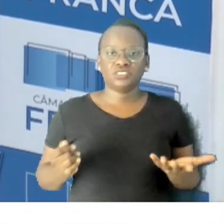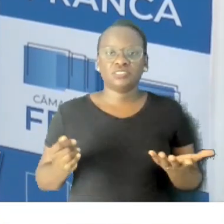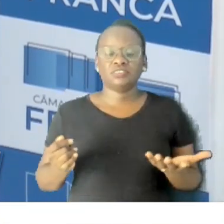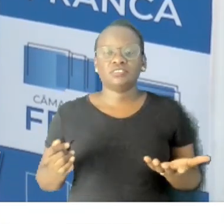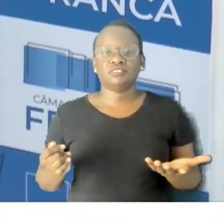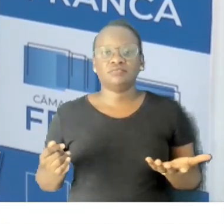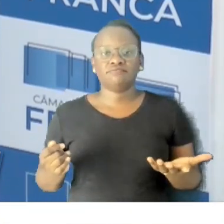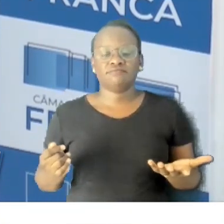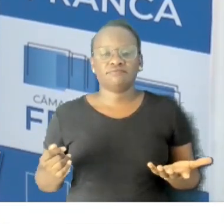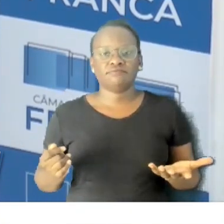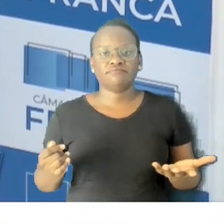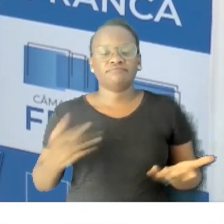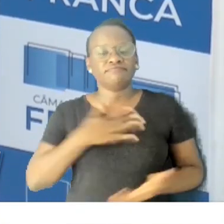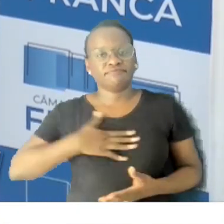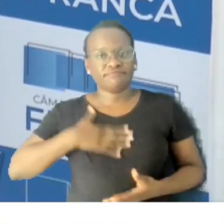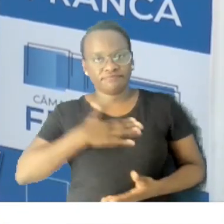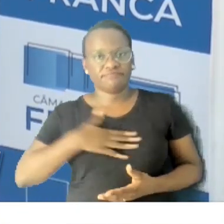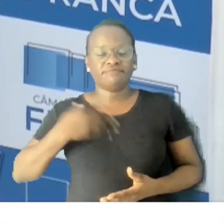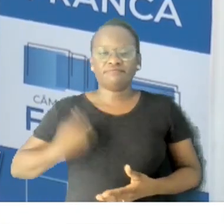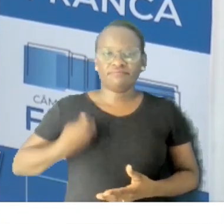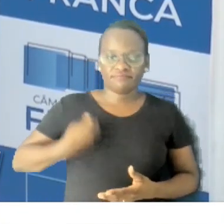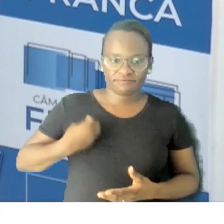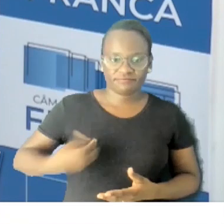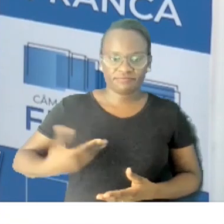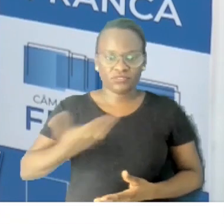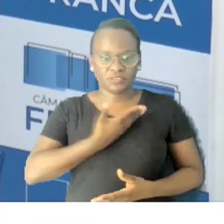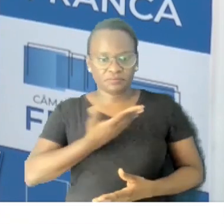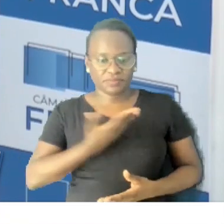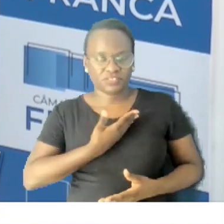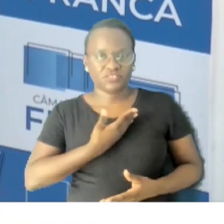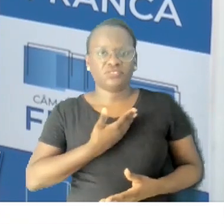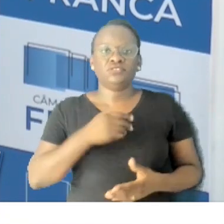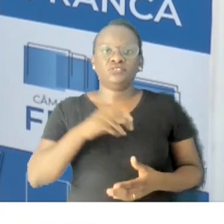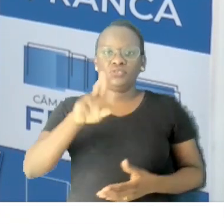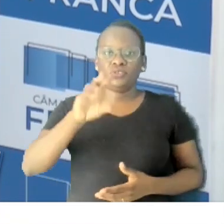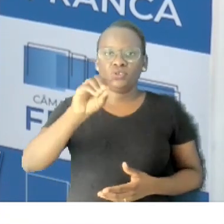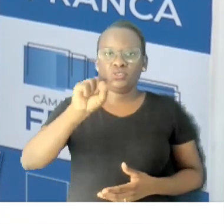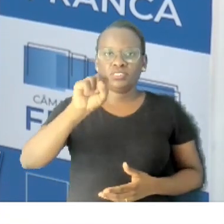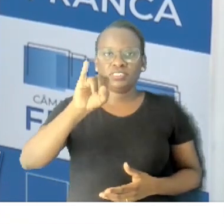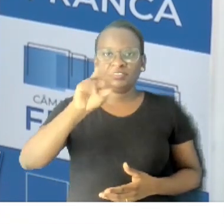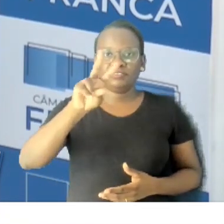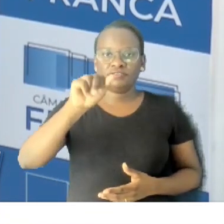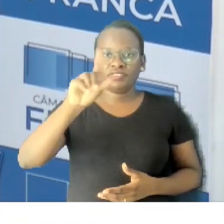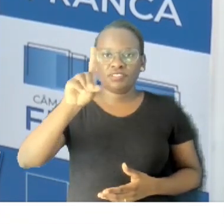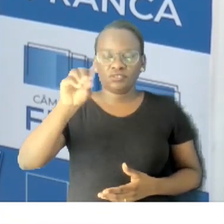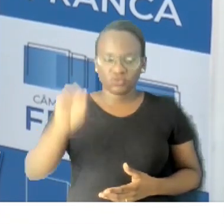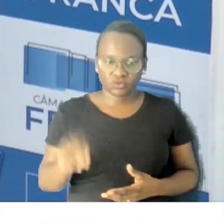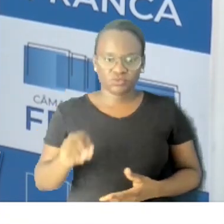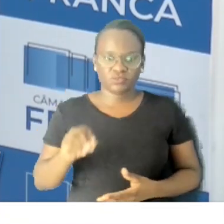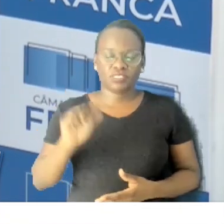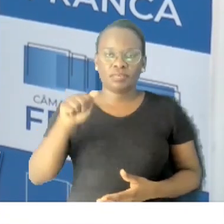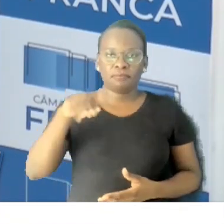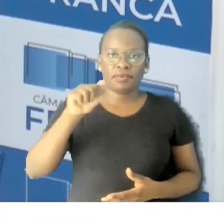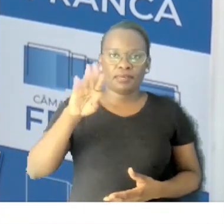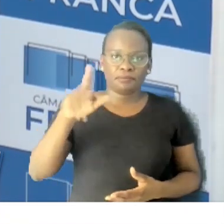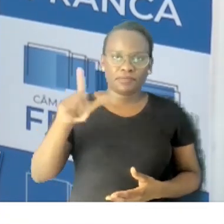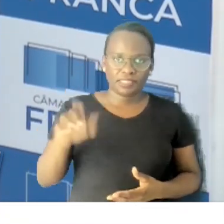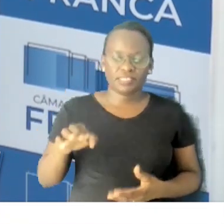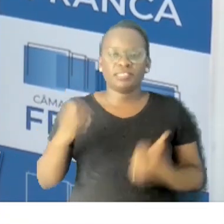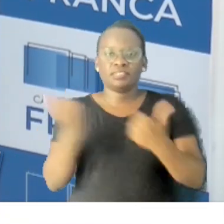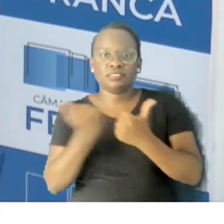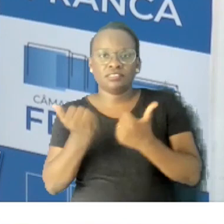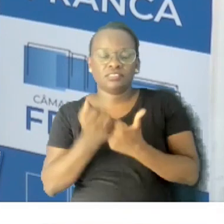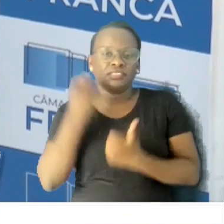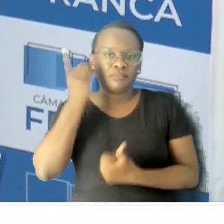os presentes aqui, meu amigo e parceiro Rosivaldo Amable, assessora do deputado